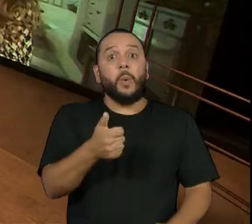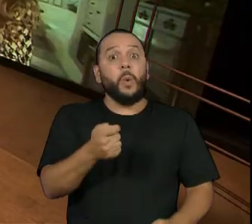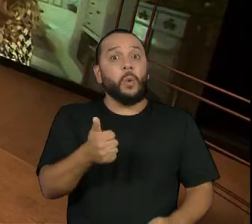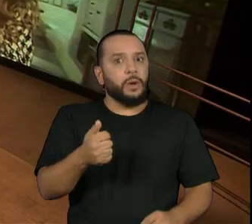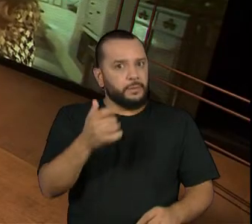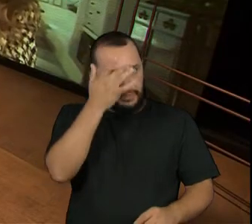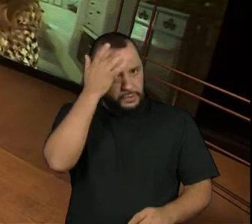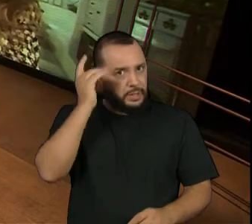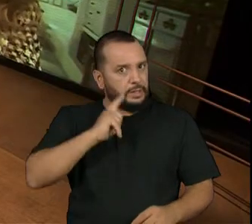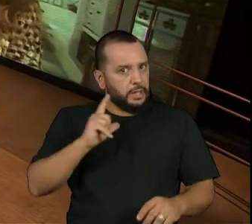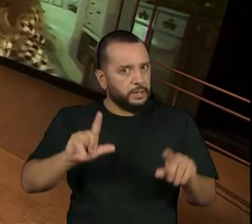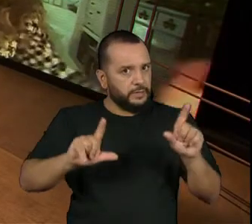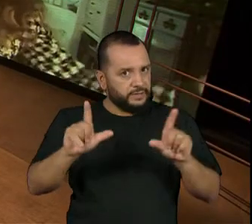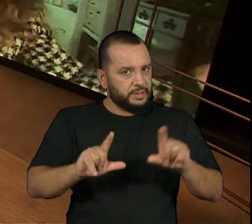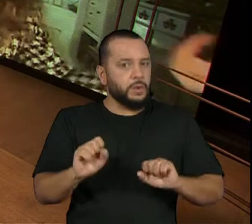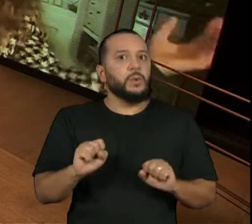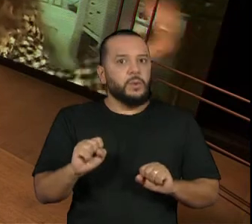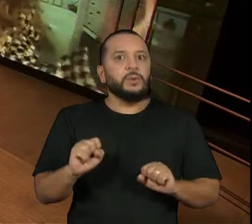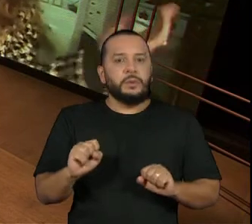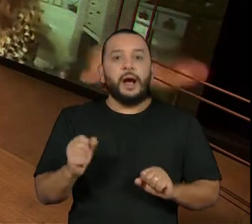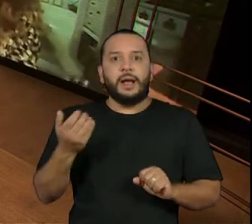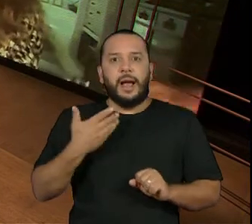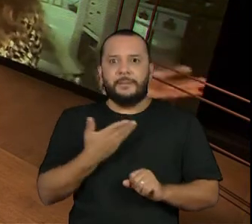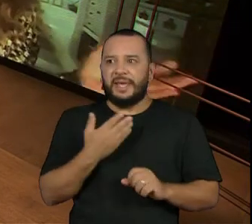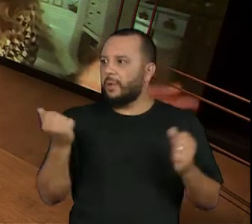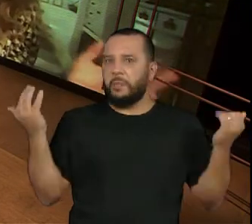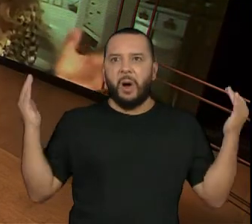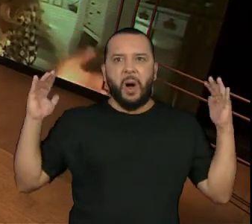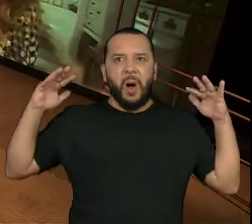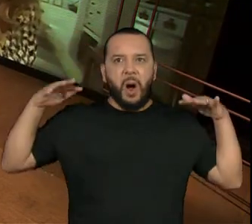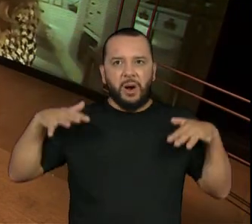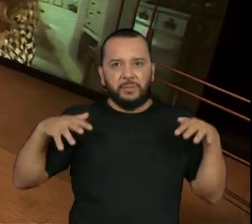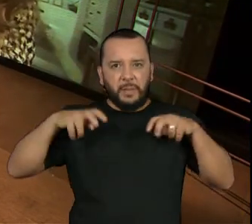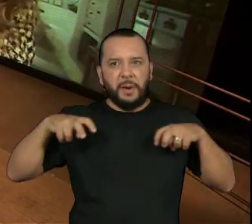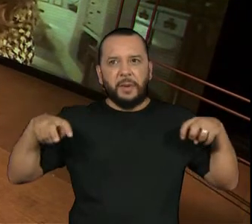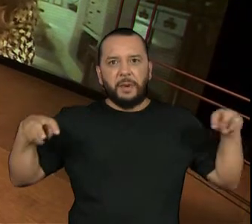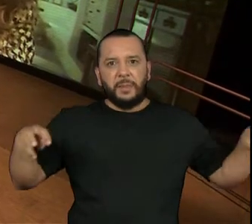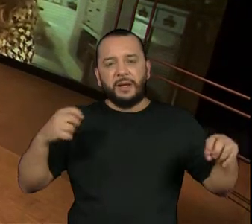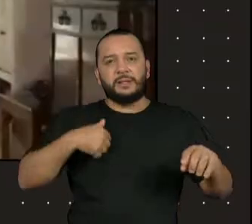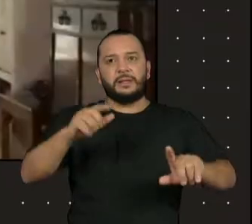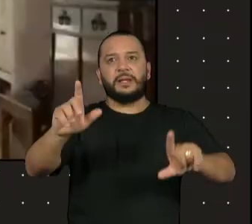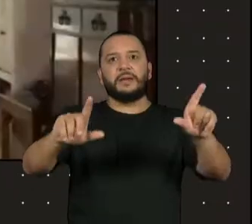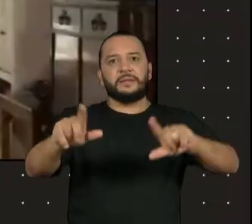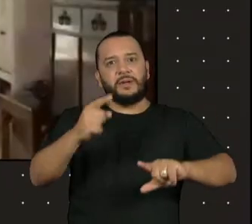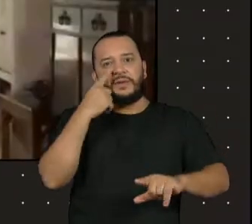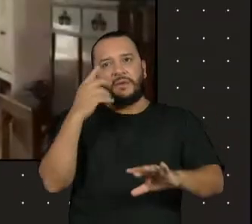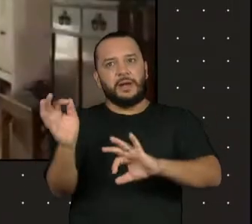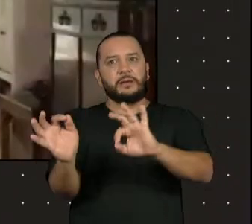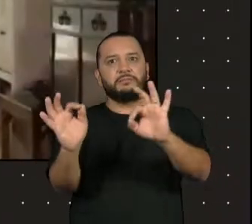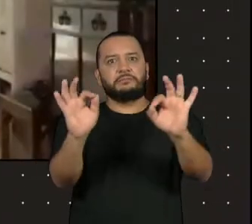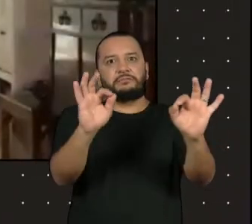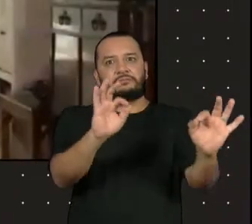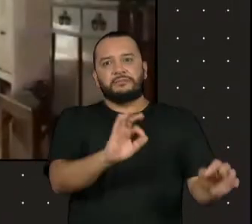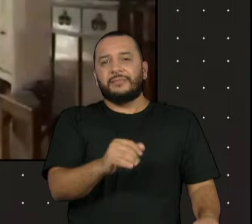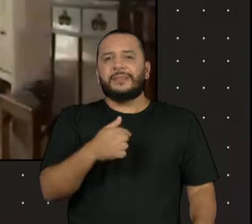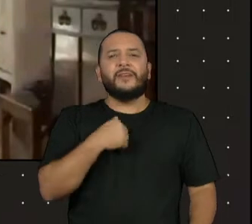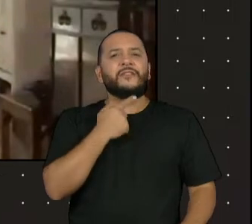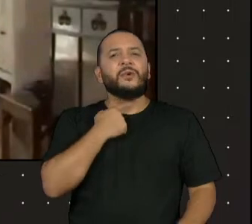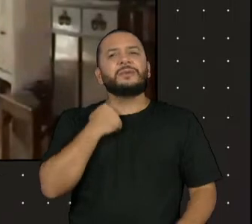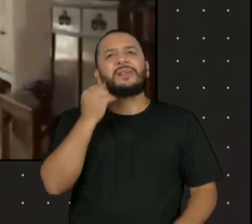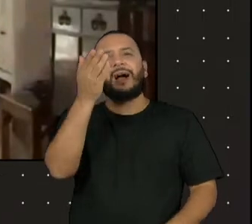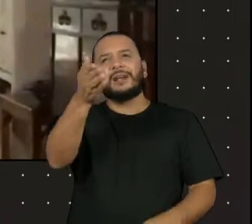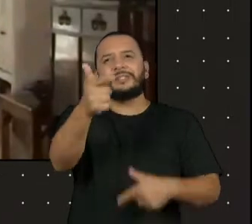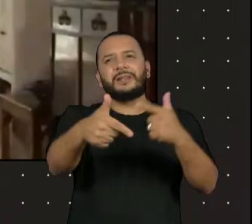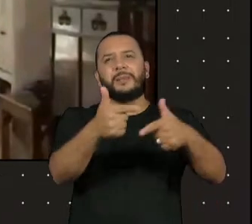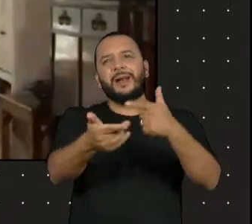nós recebíamos, são de amiguinhos da rua para assistir o programa, e eu ficava lá assistindo, que vontade de estar nesse programa.